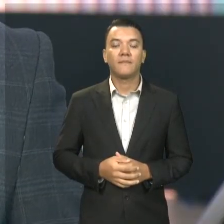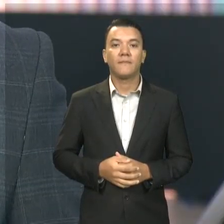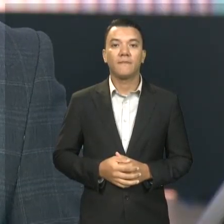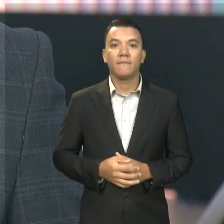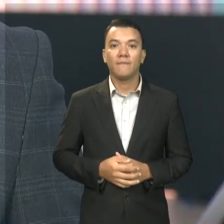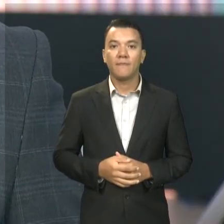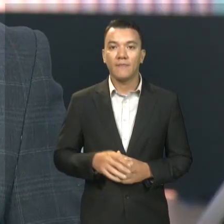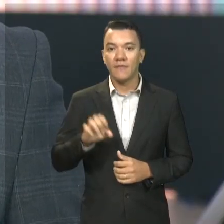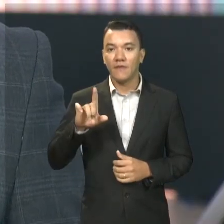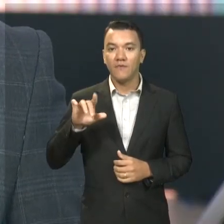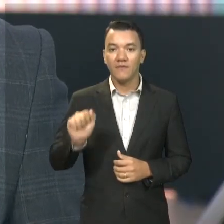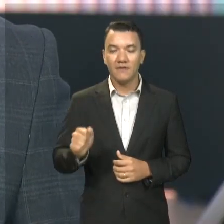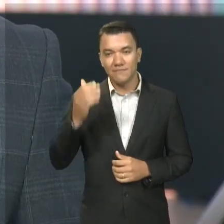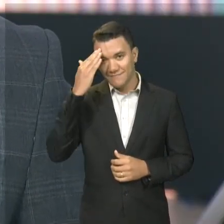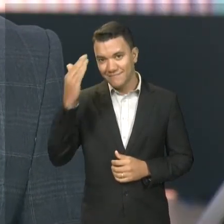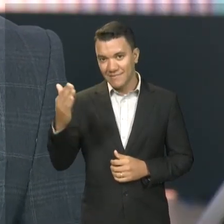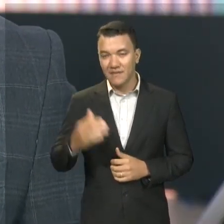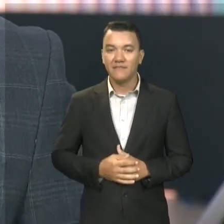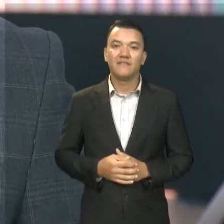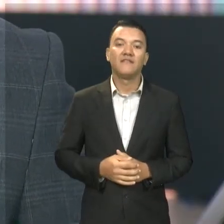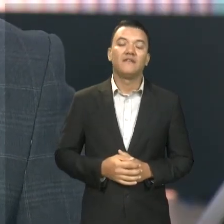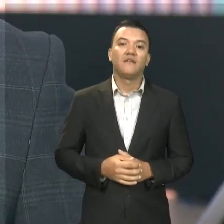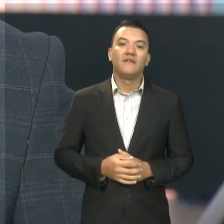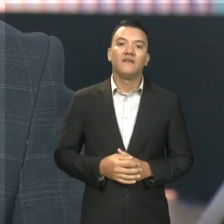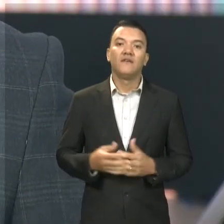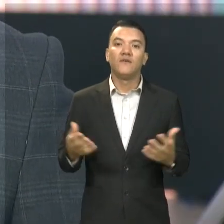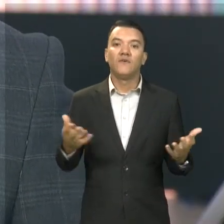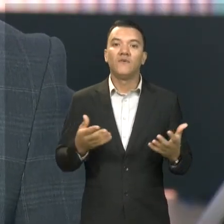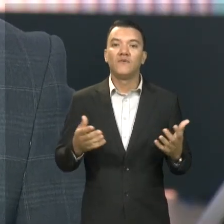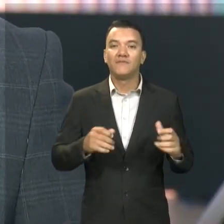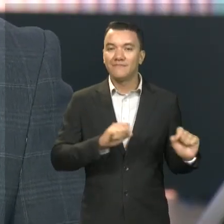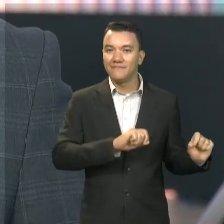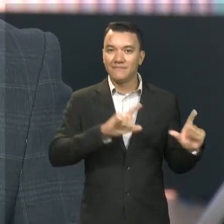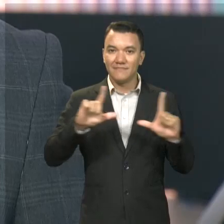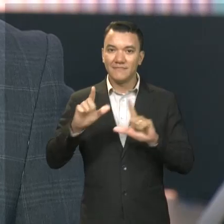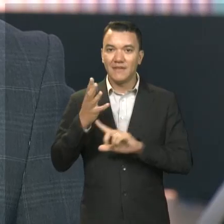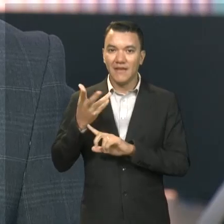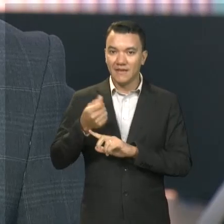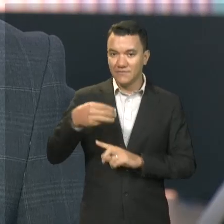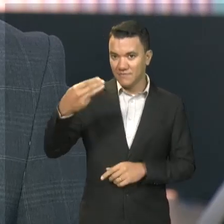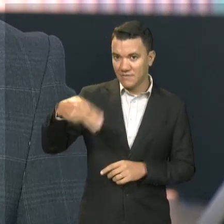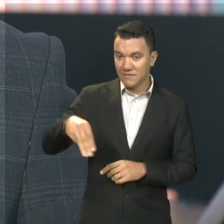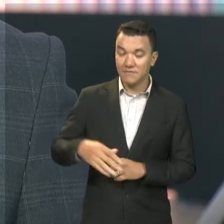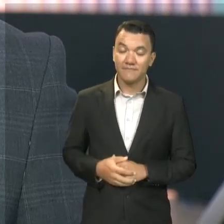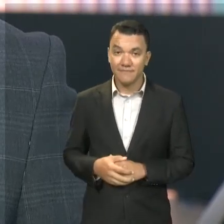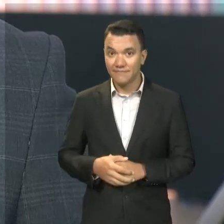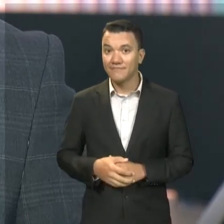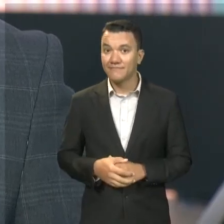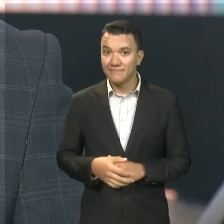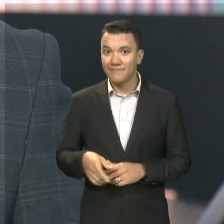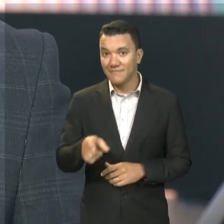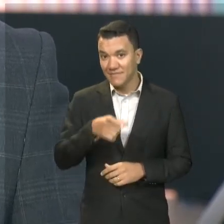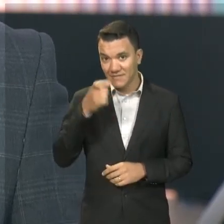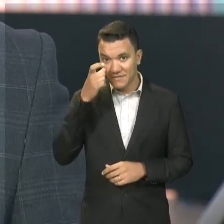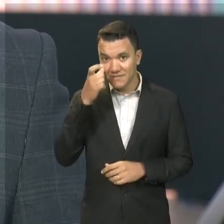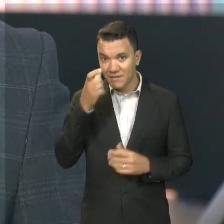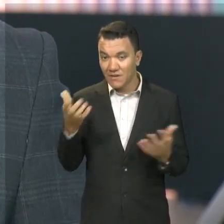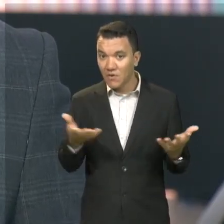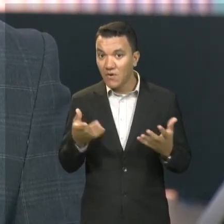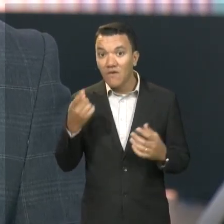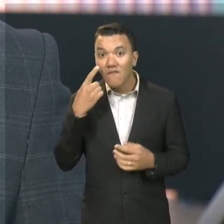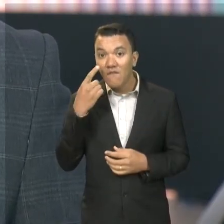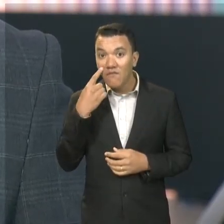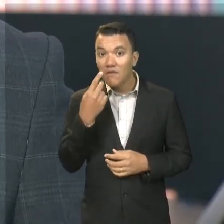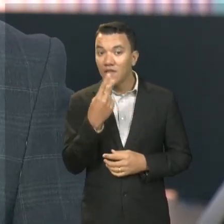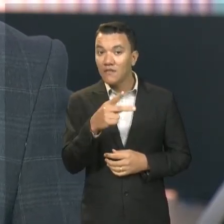Eula Belfort, muito obrigado. Hoje é dia de Arte do Mará. Na edição que a gente assiste agora, nós vamos conhecer um